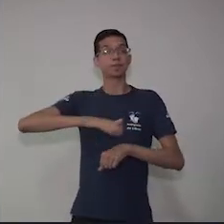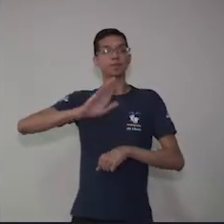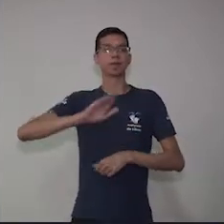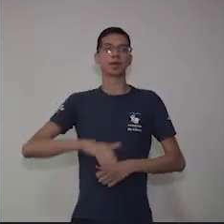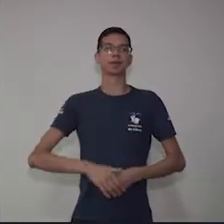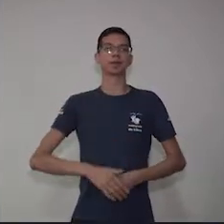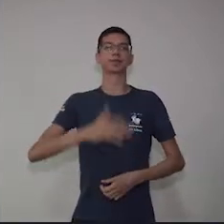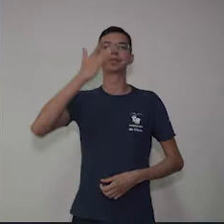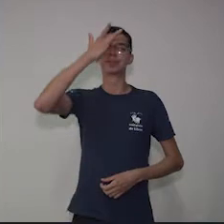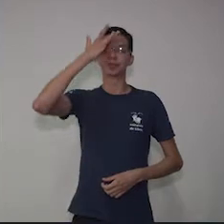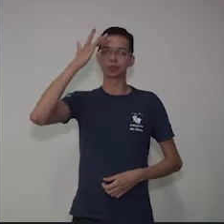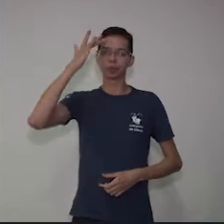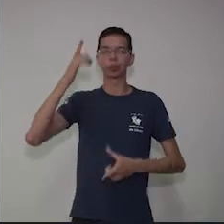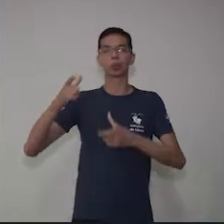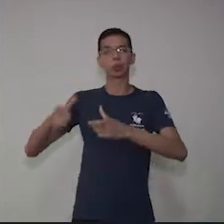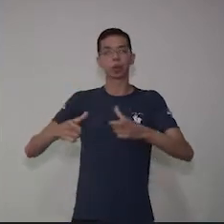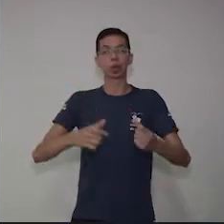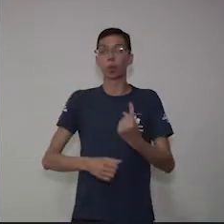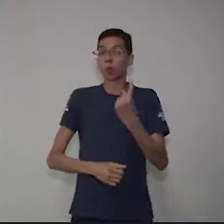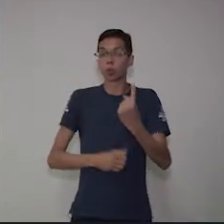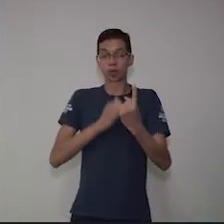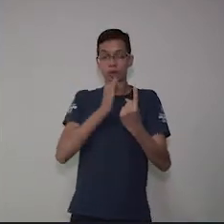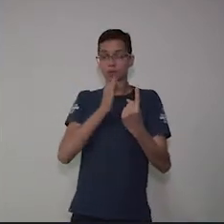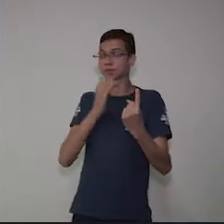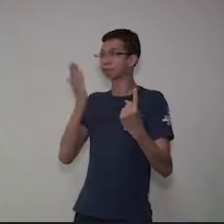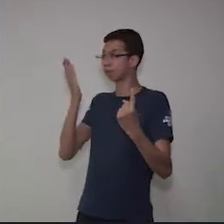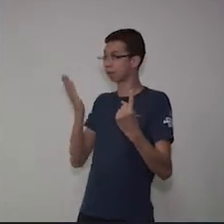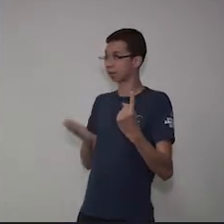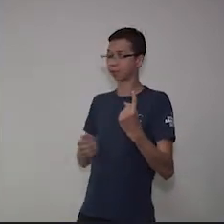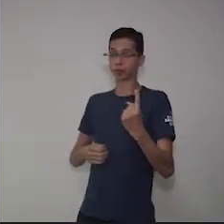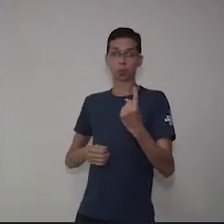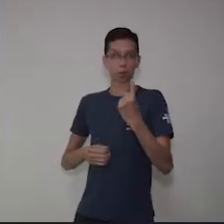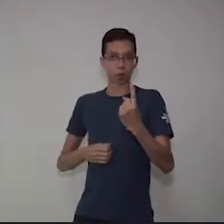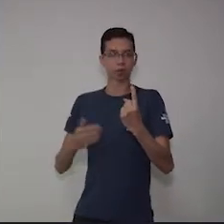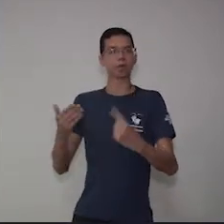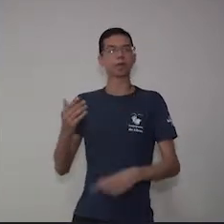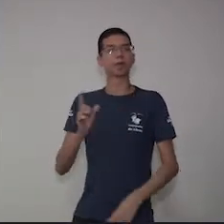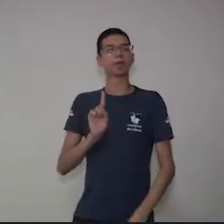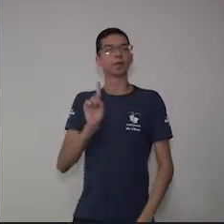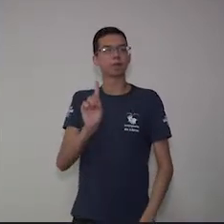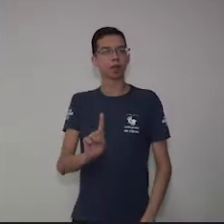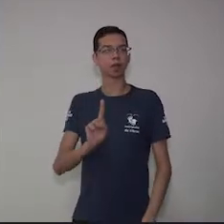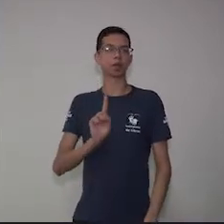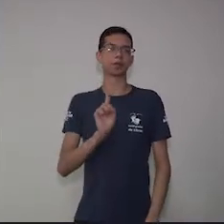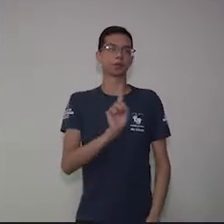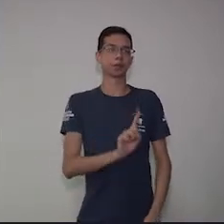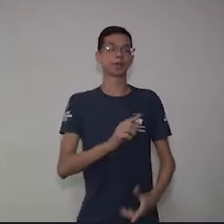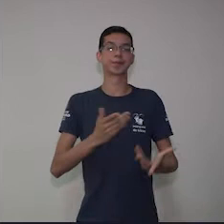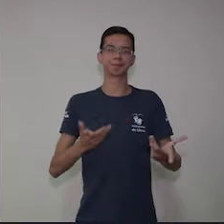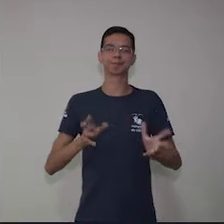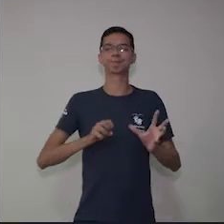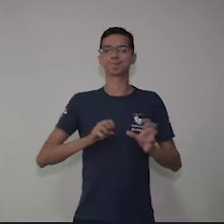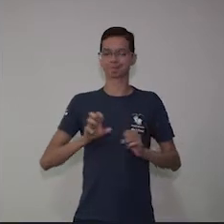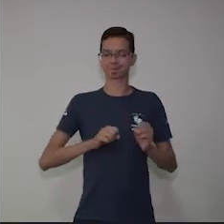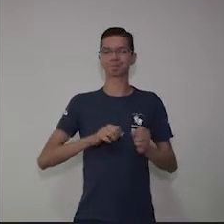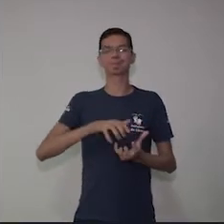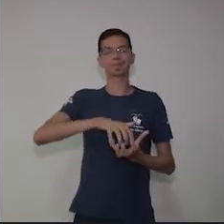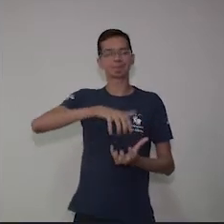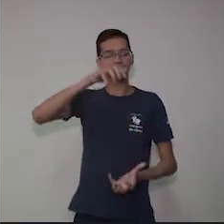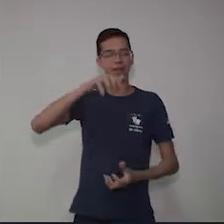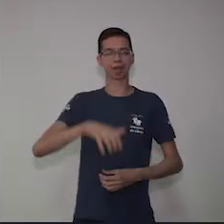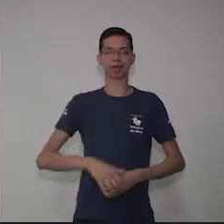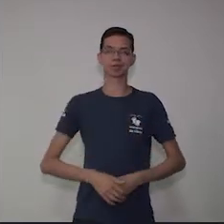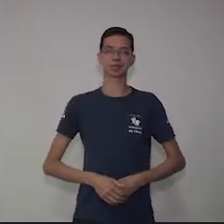pessoas que frequentam um desses locais que nós aqui falamos. Quer dizer, se pegarmos a terceira fase, quem